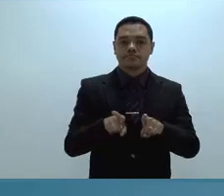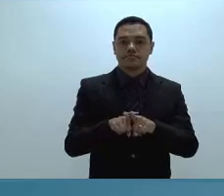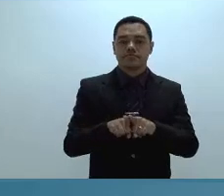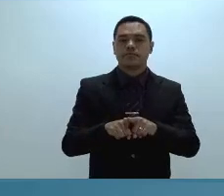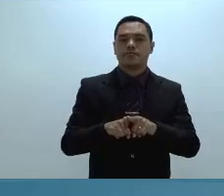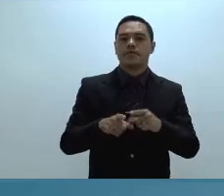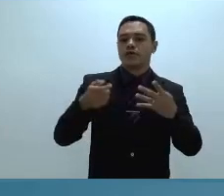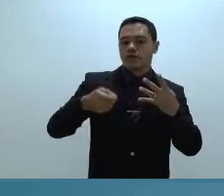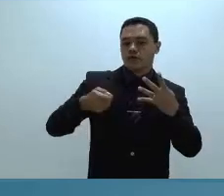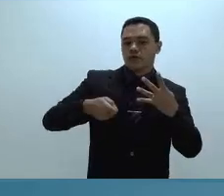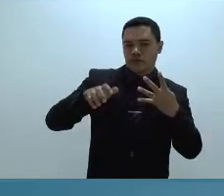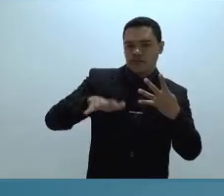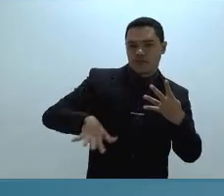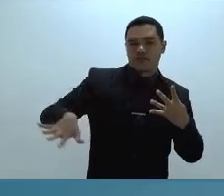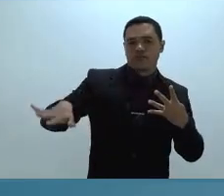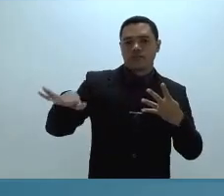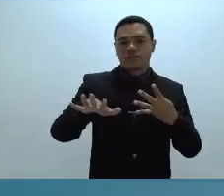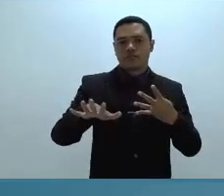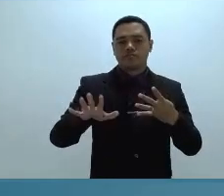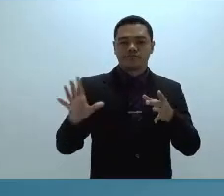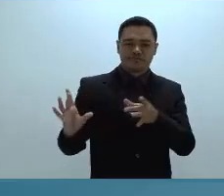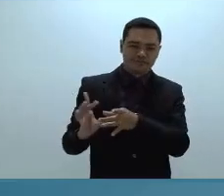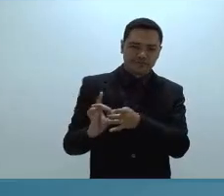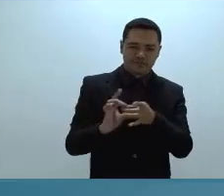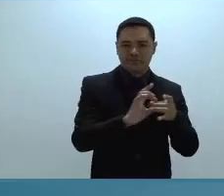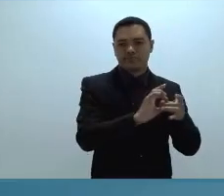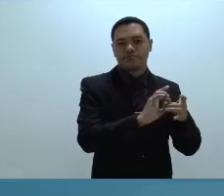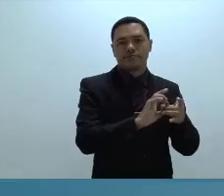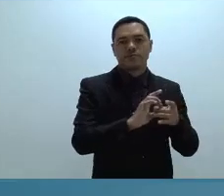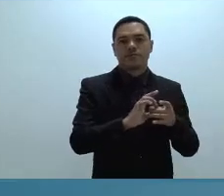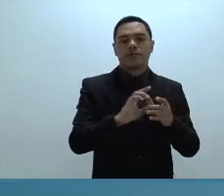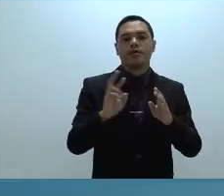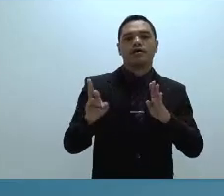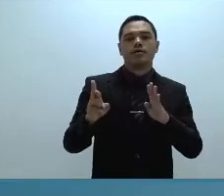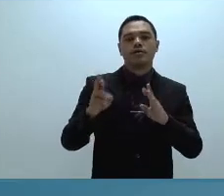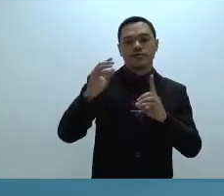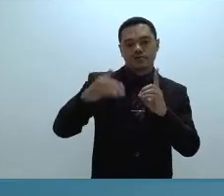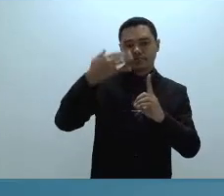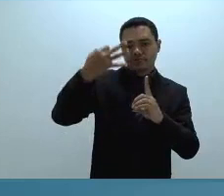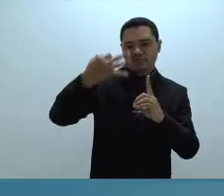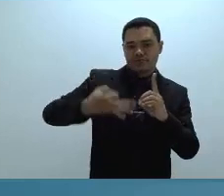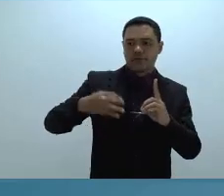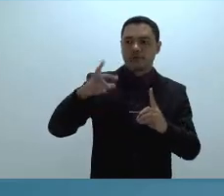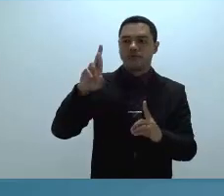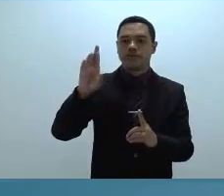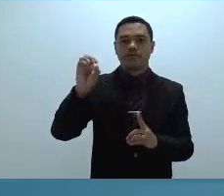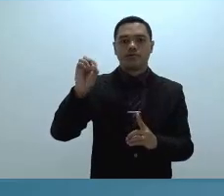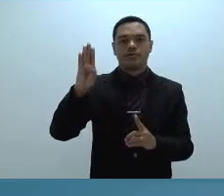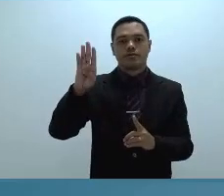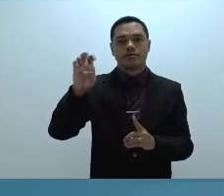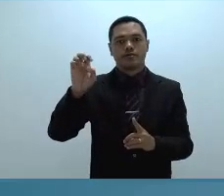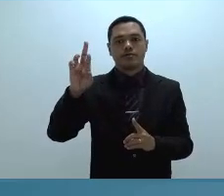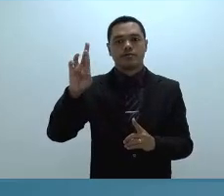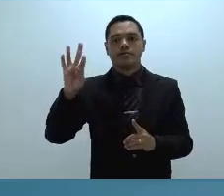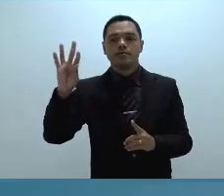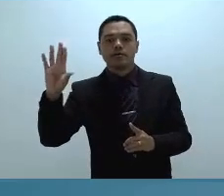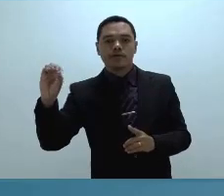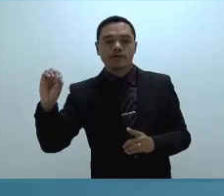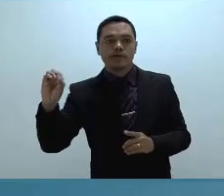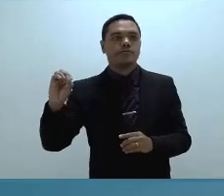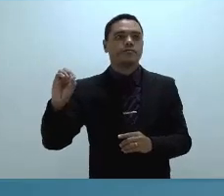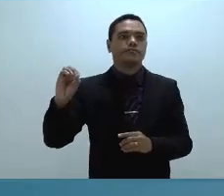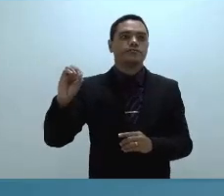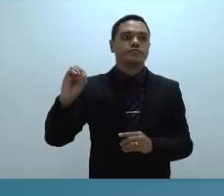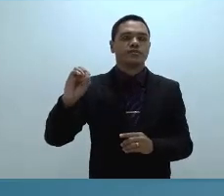avaliar a referência trazida no voto do excelentíssimo desembargador Roberto Gonçalves de Moura. O eminente relator erigiu a conclusão do